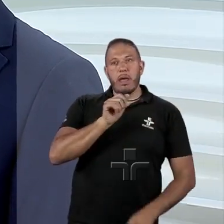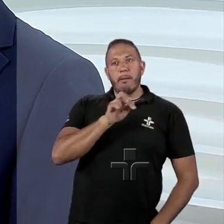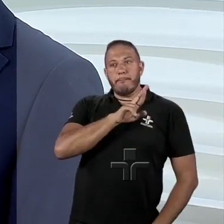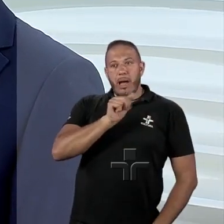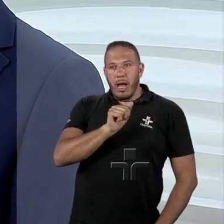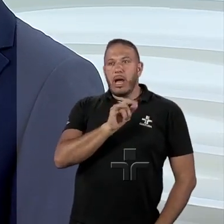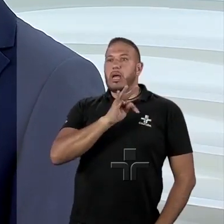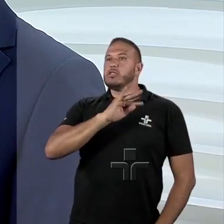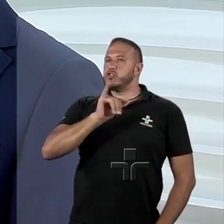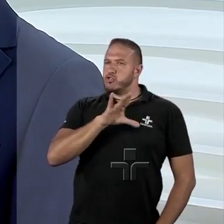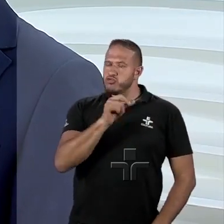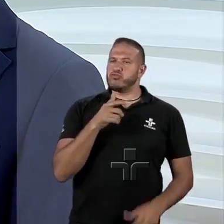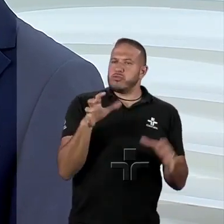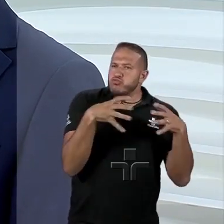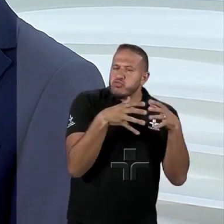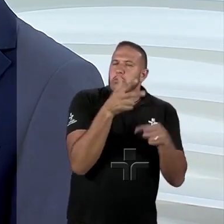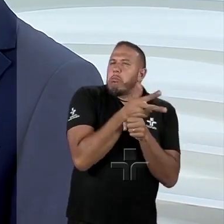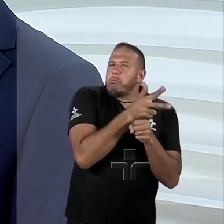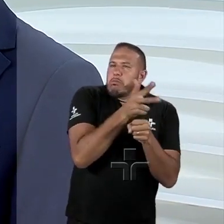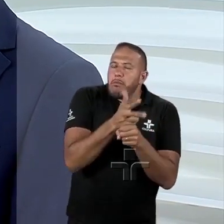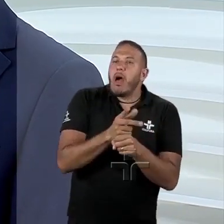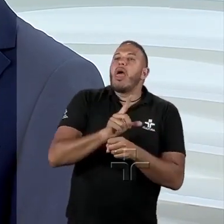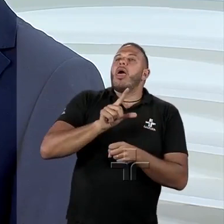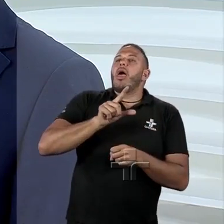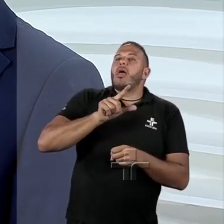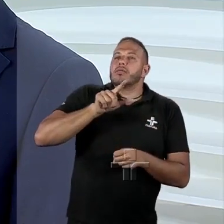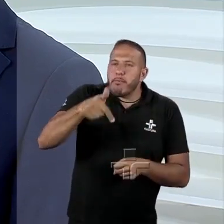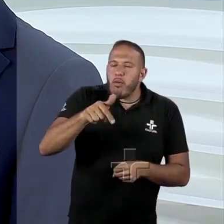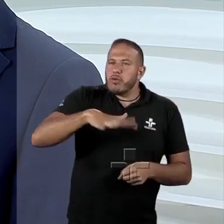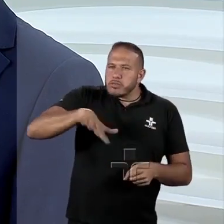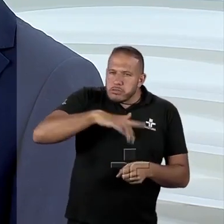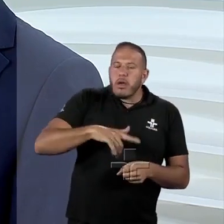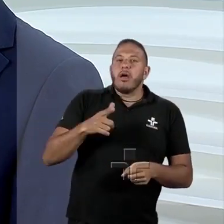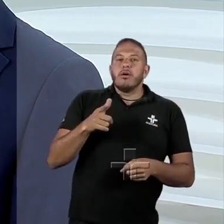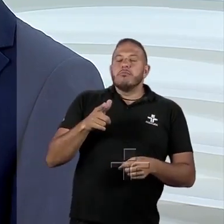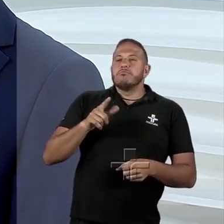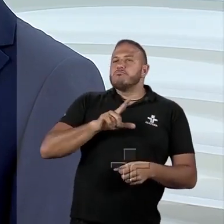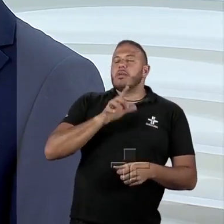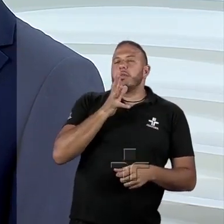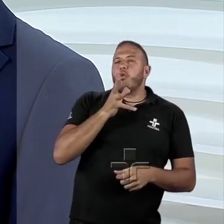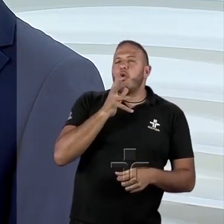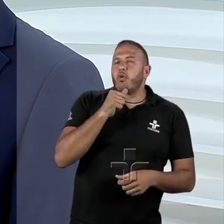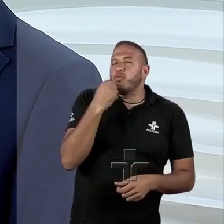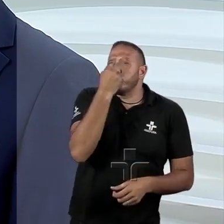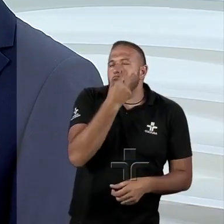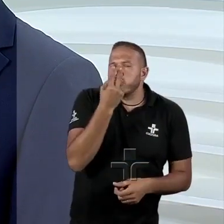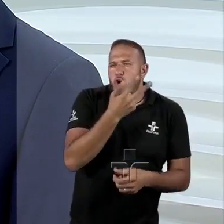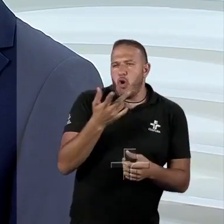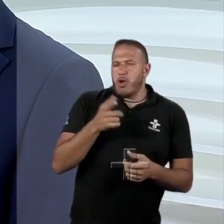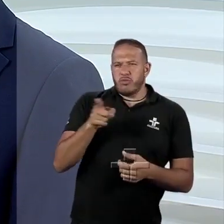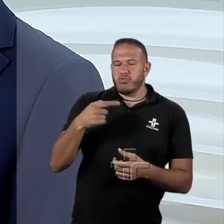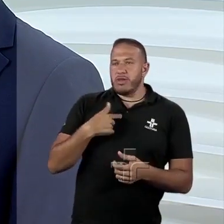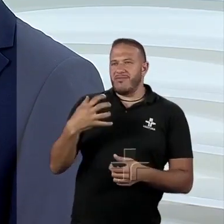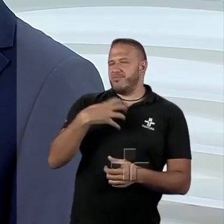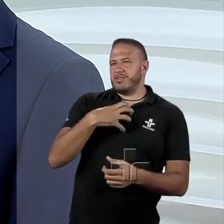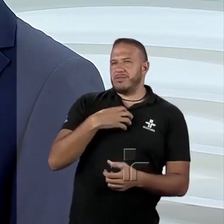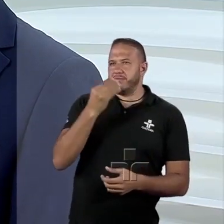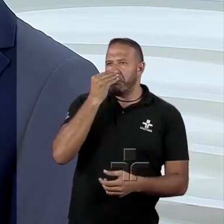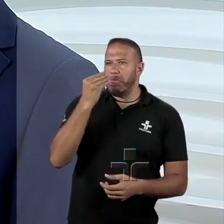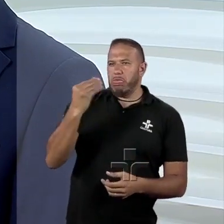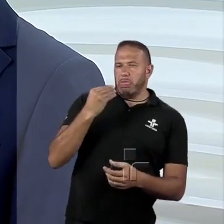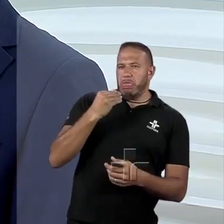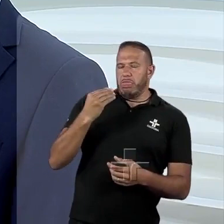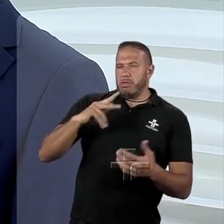inclusive com uma coletiva de imprensa, e depois 30 parlamentares, uma reunião que durou mais de 2 horas. Então, não houve nenhuma situação